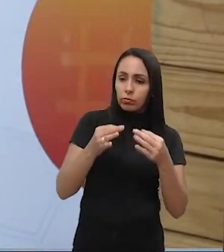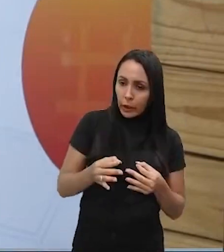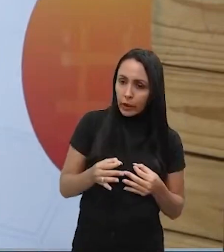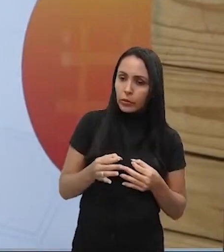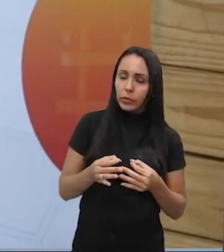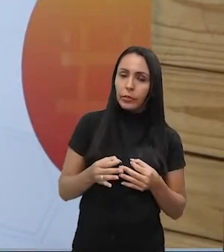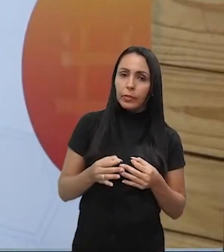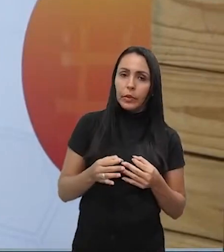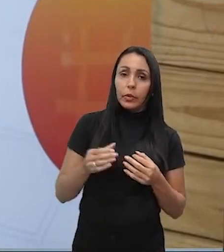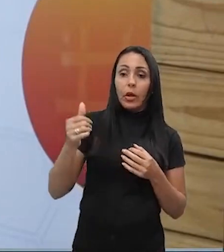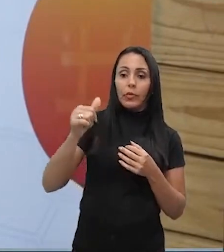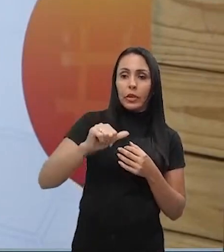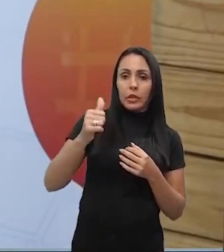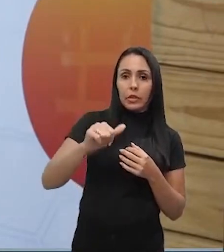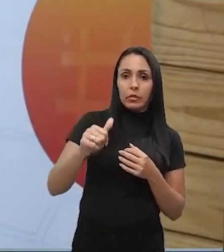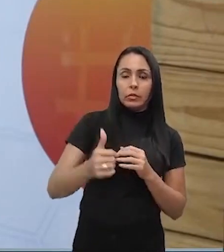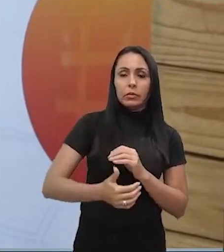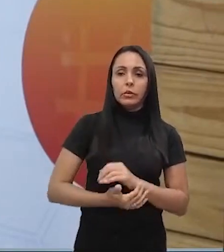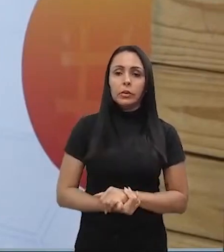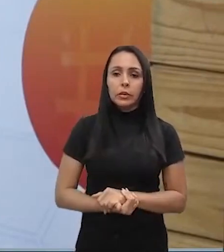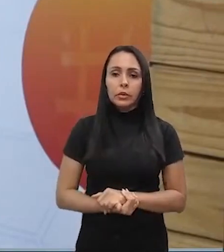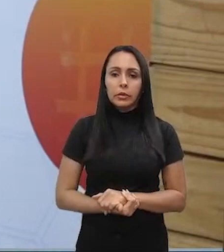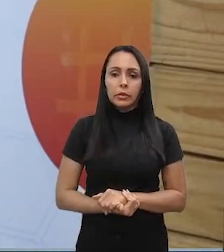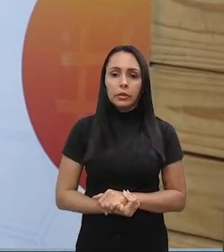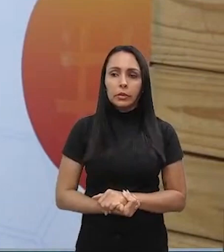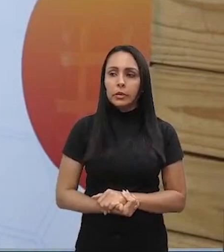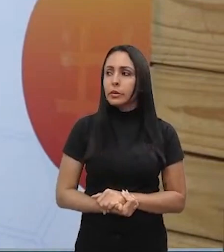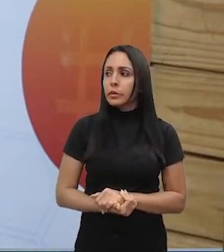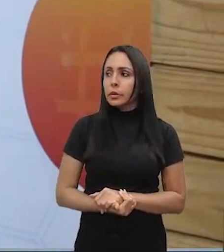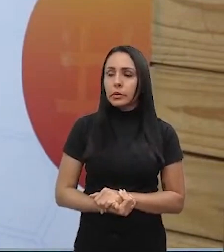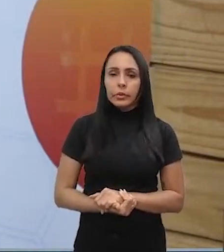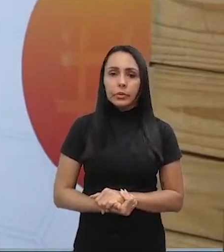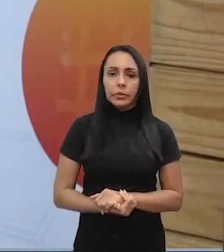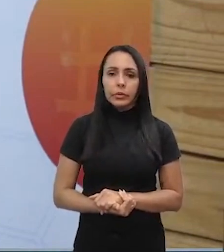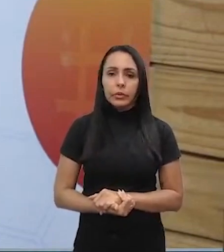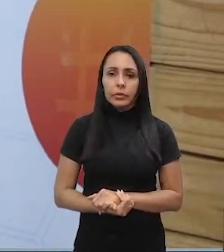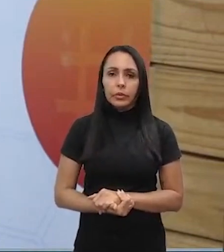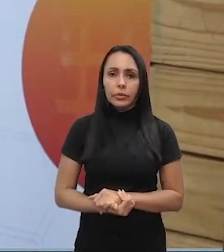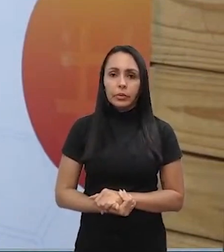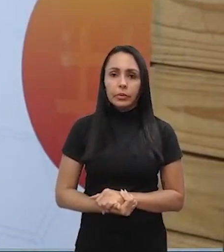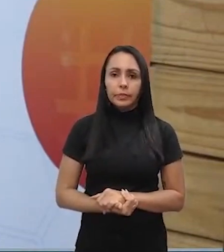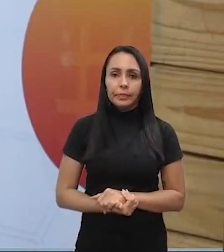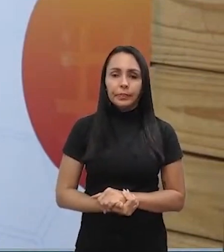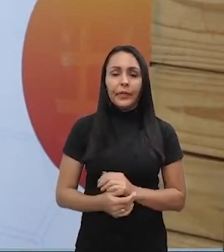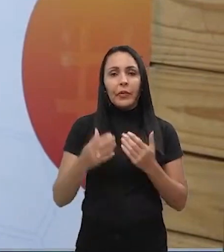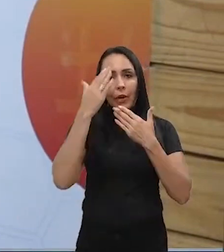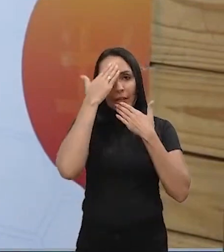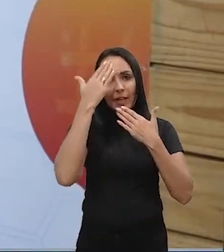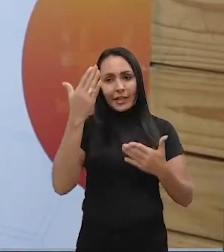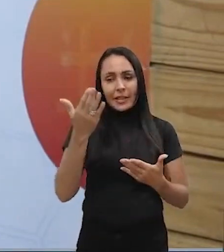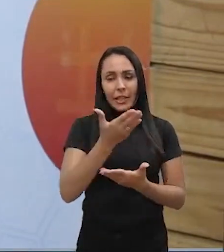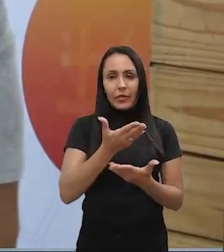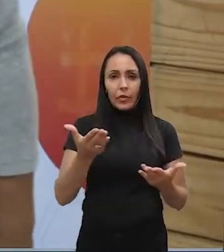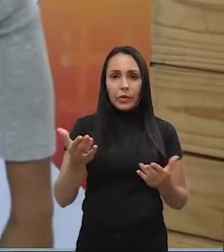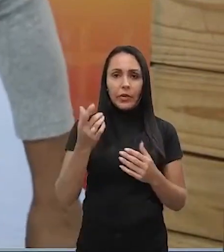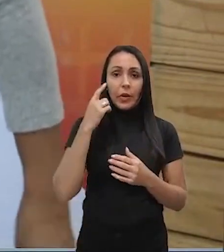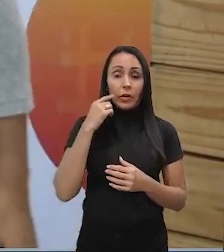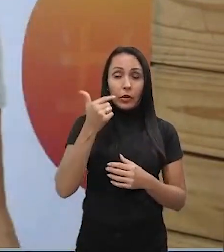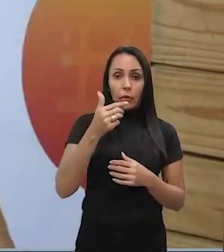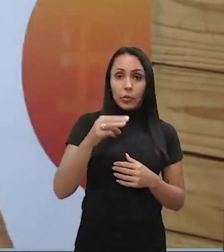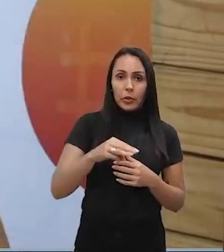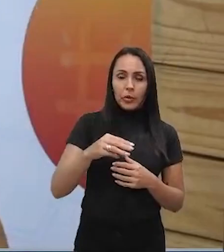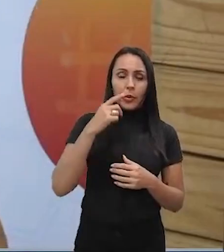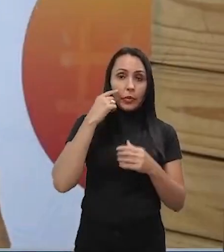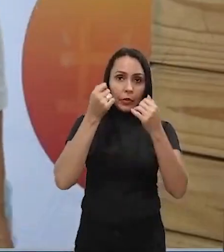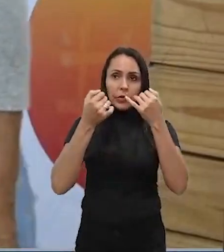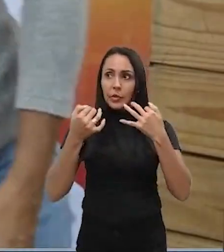com avaliação. Tá bom? Eu vou me levantar aqui para agradecer a vocês. Faltam só 2 minutinhos. Eu falo